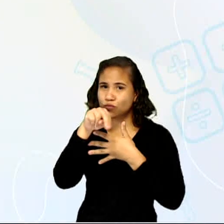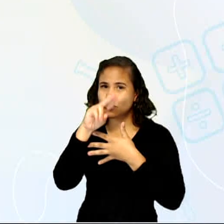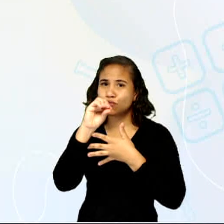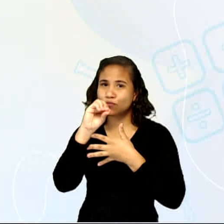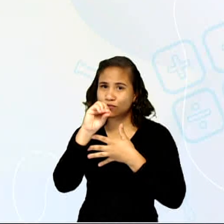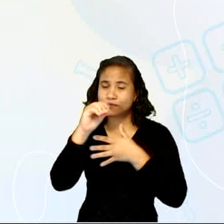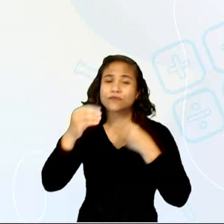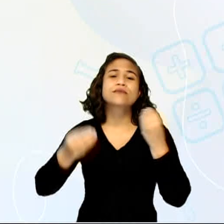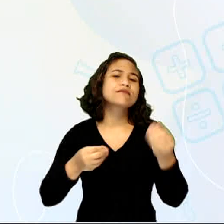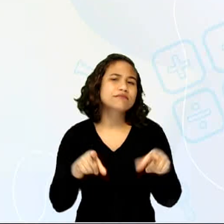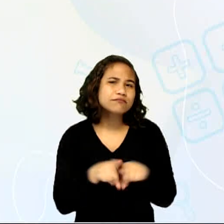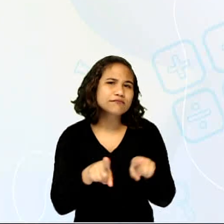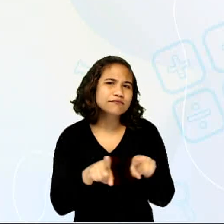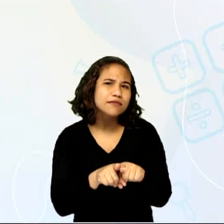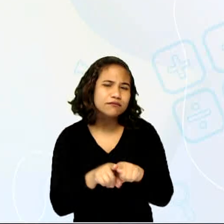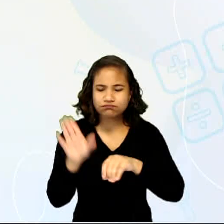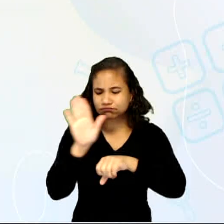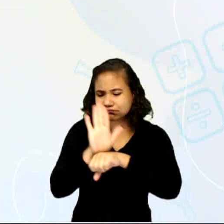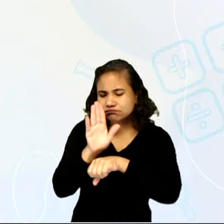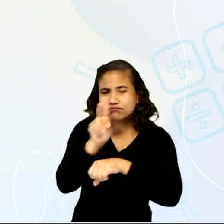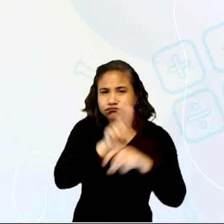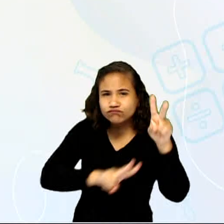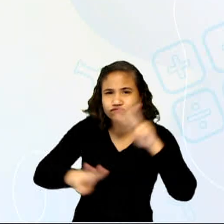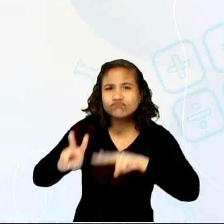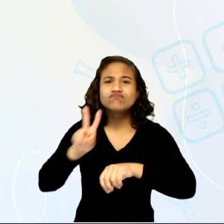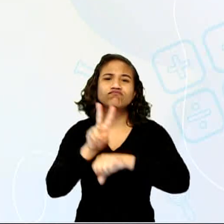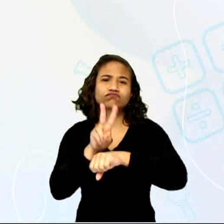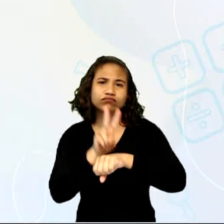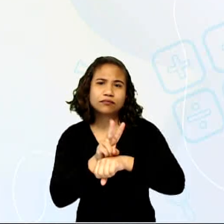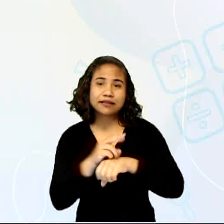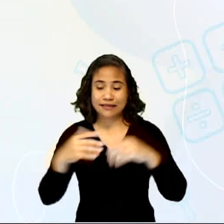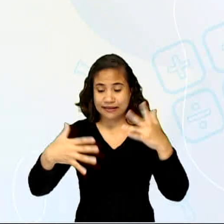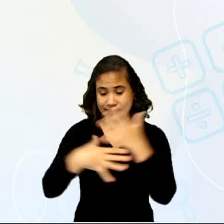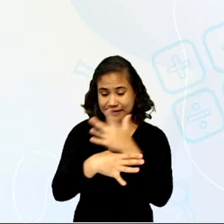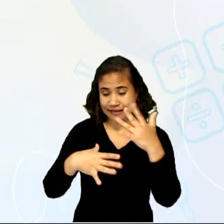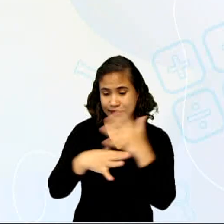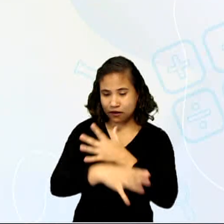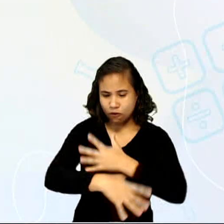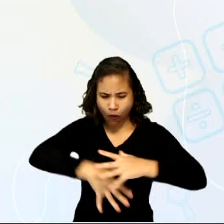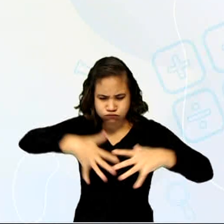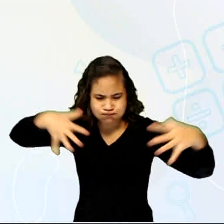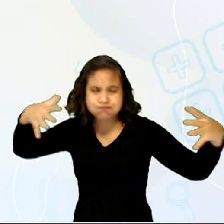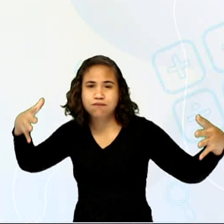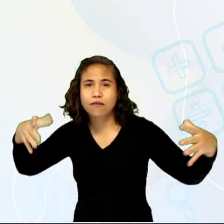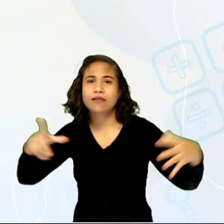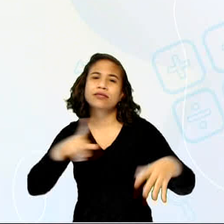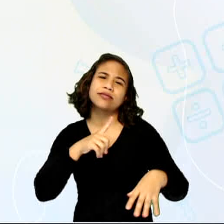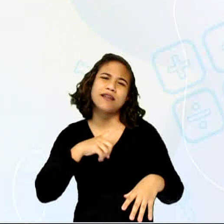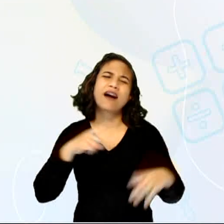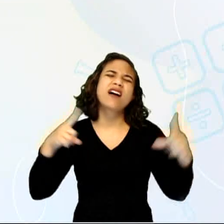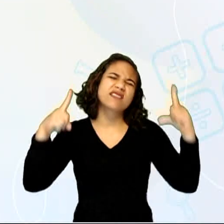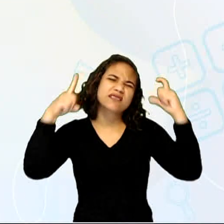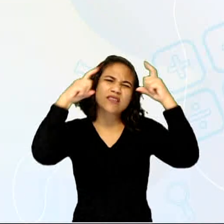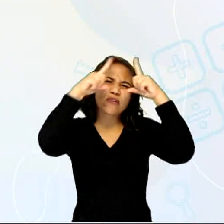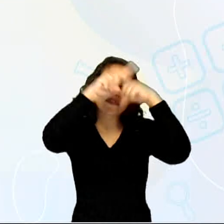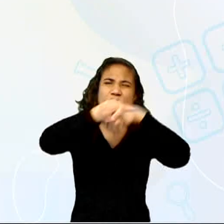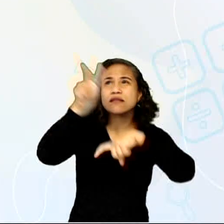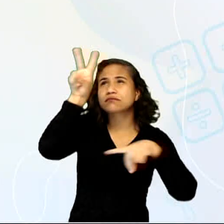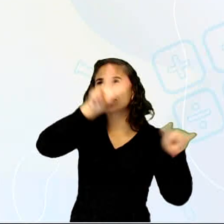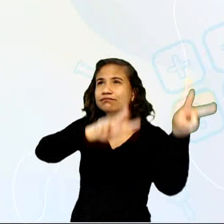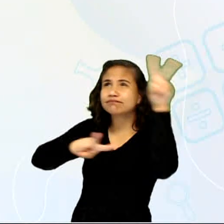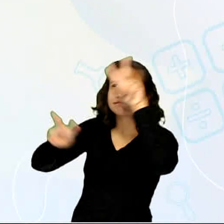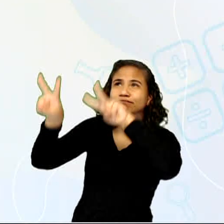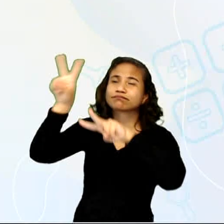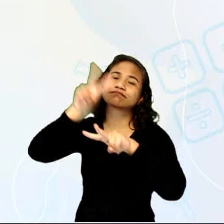né? Nas cidades, como nós vivemos, quem vive na cidade grande, tem um pouco mais de dificuldade de ver